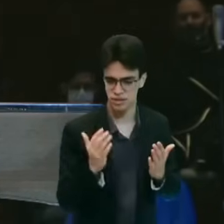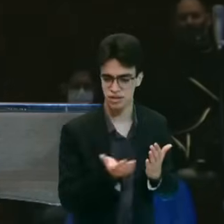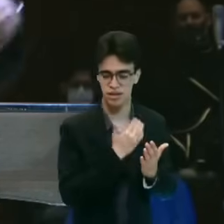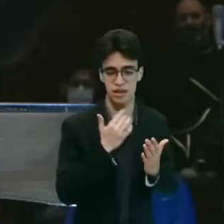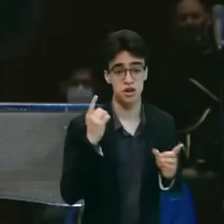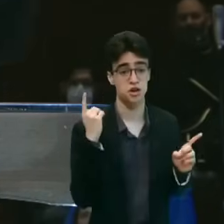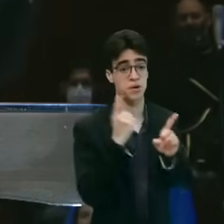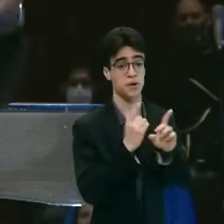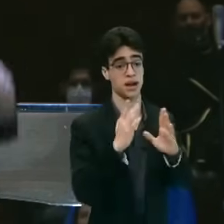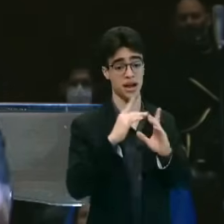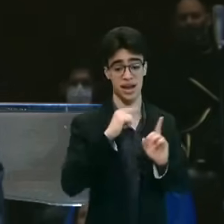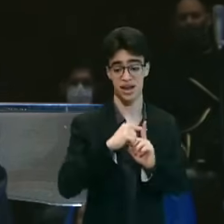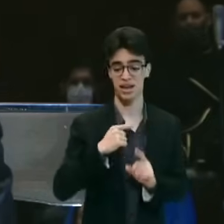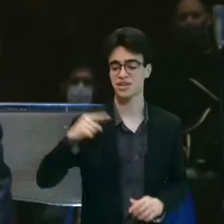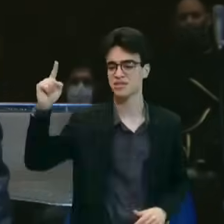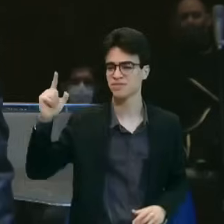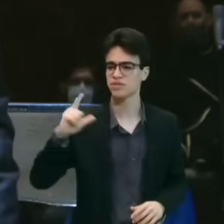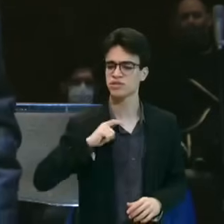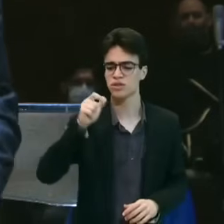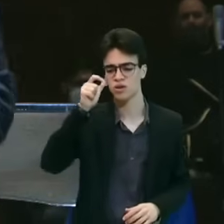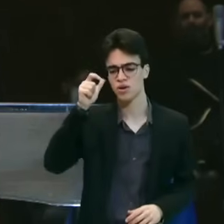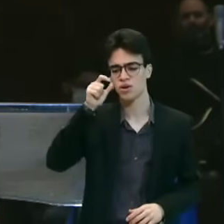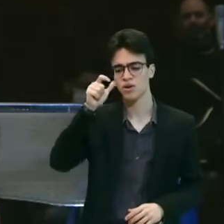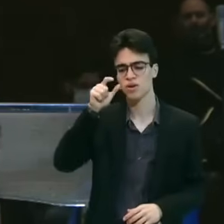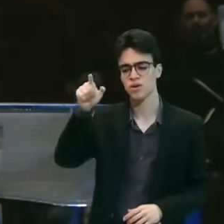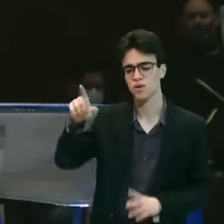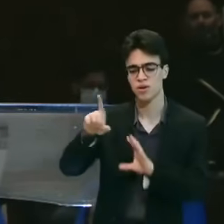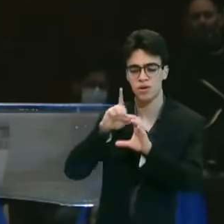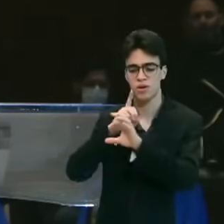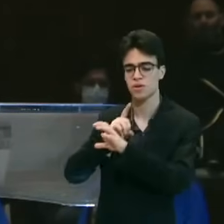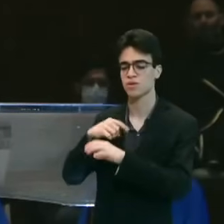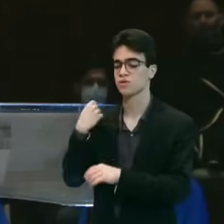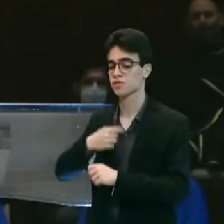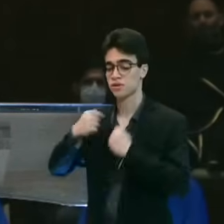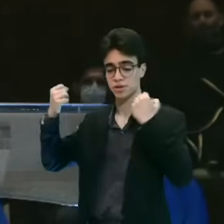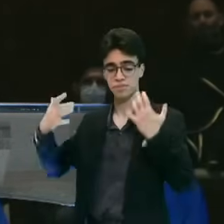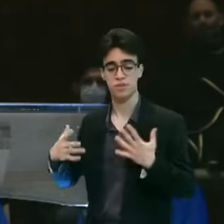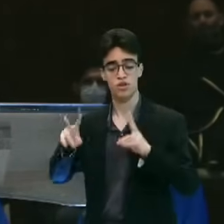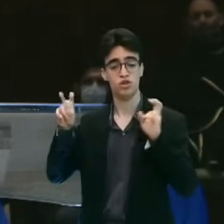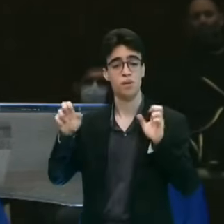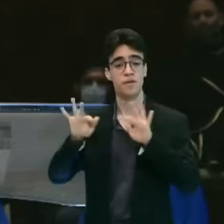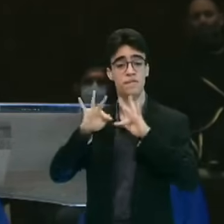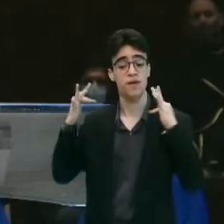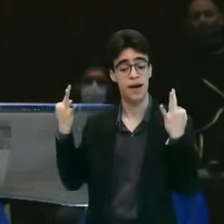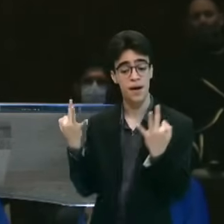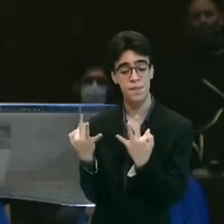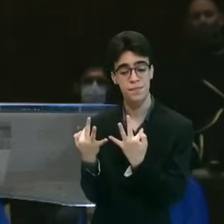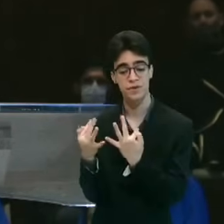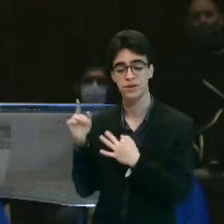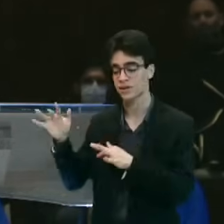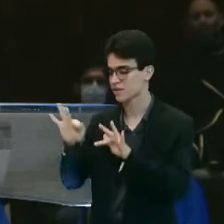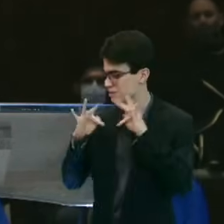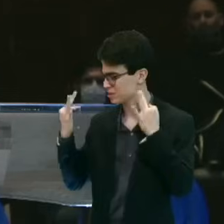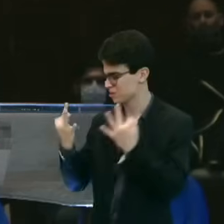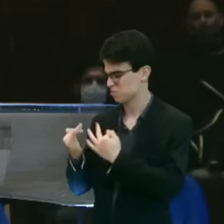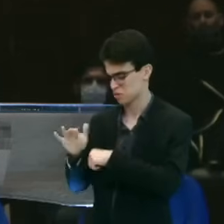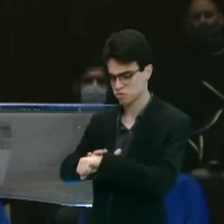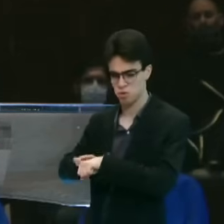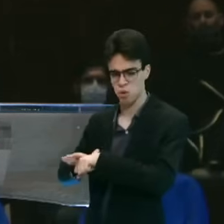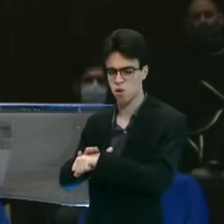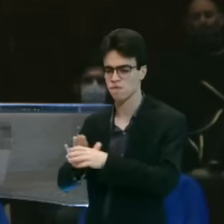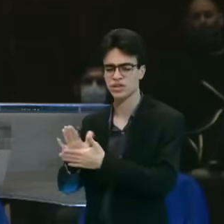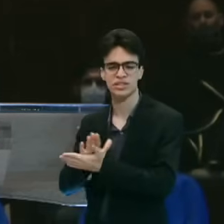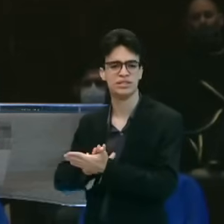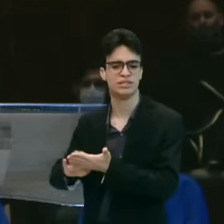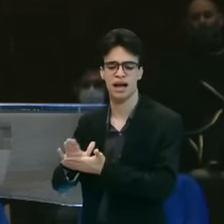uma igreja, foram assistir o culto. E a gente estava falando sobre família, e aquela família há anos não se conversava,